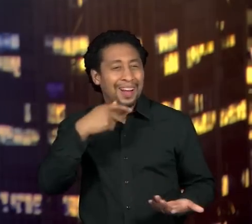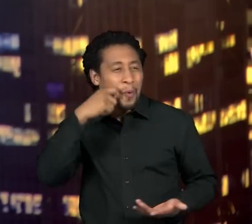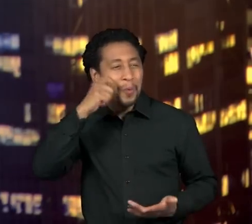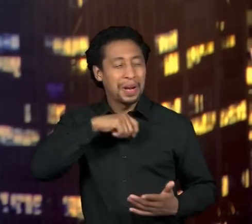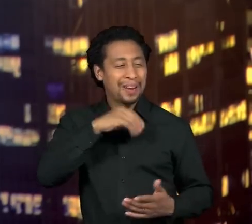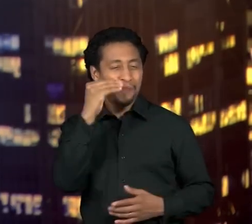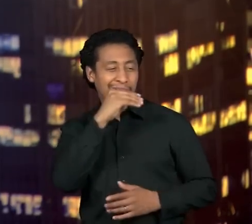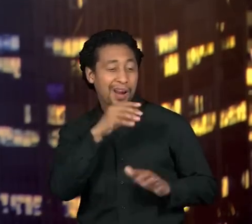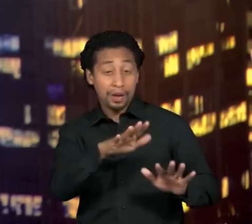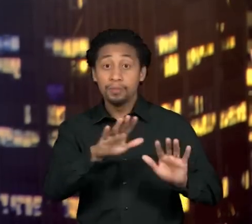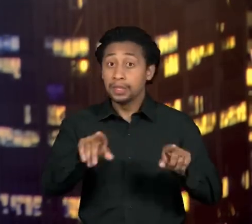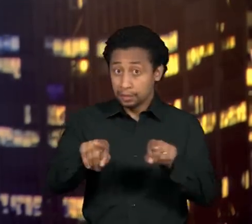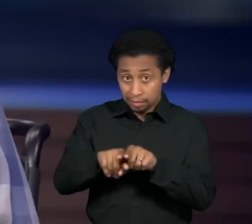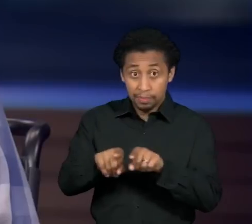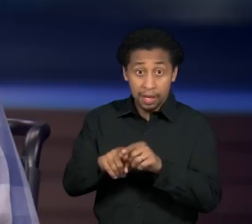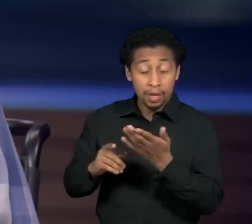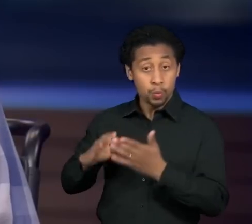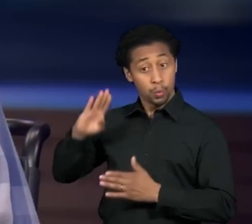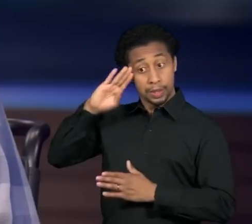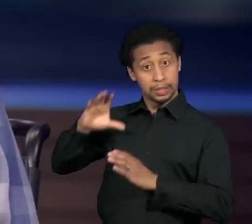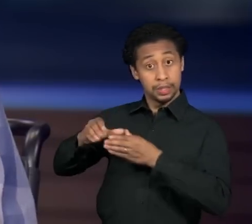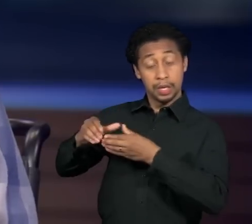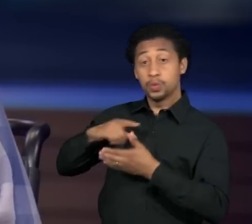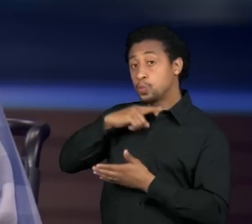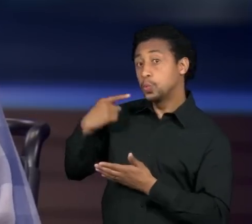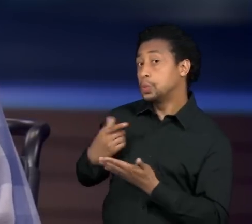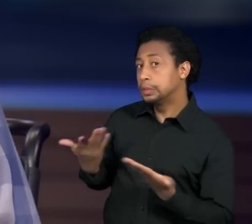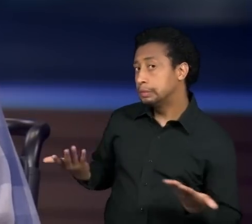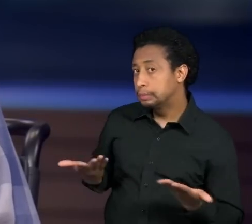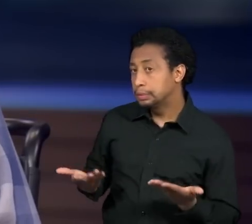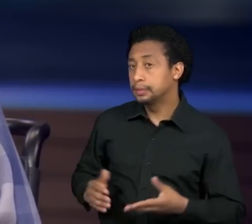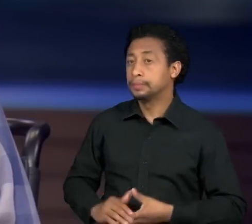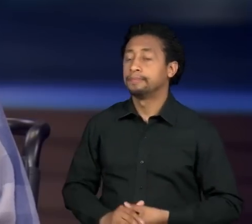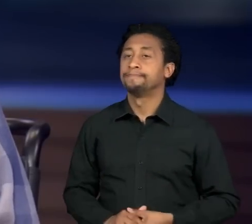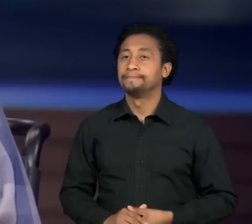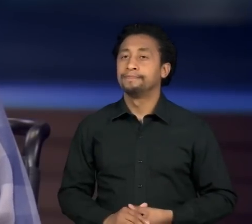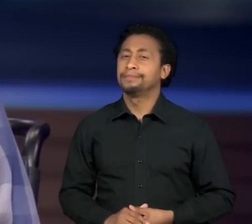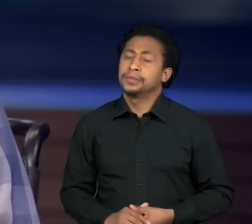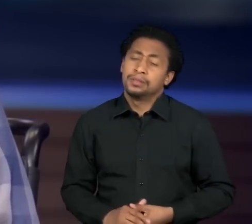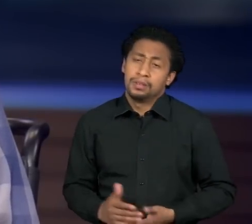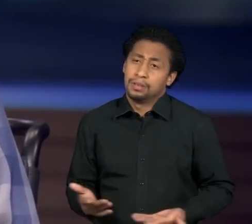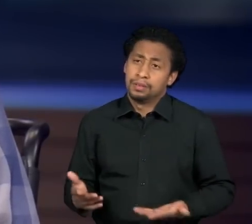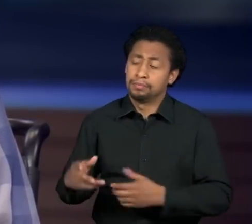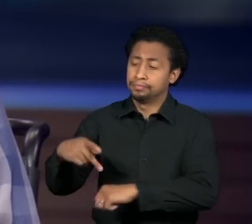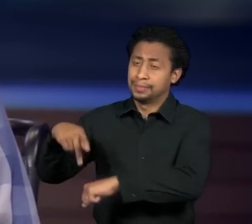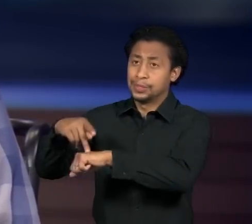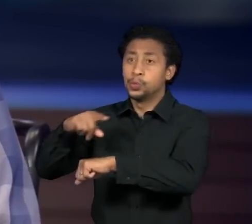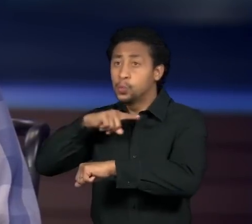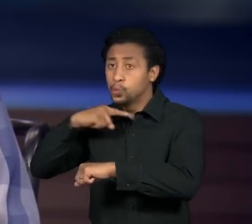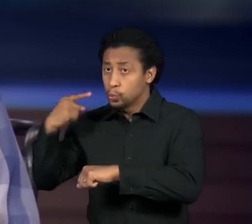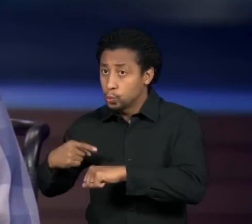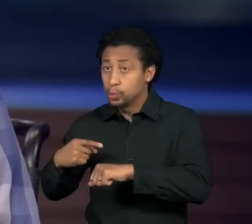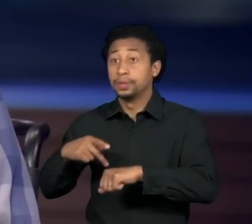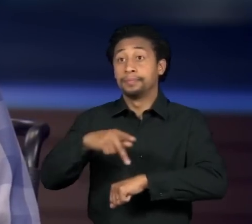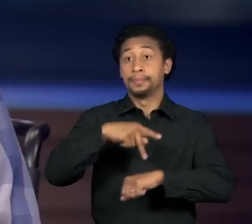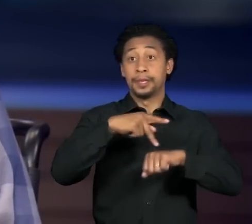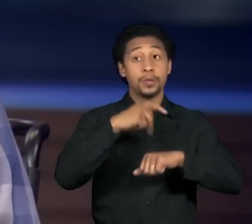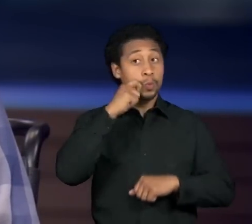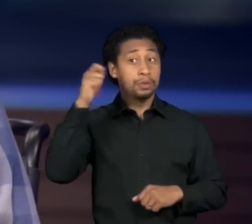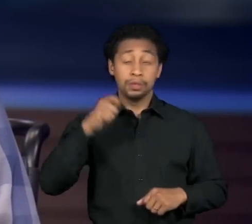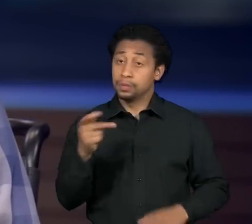exército também, professor? Eu acho que todos estão jogando com as armas que lhes são possíveis, né? Como a Cristina bem